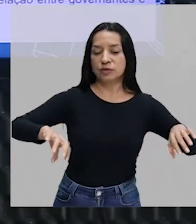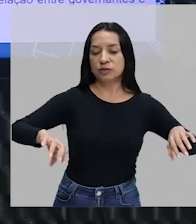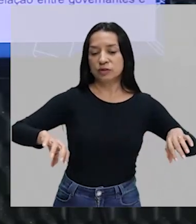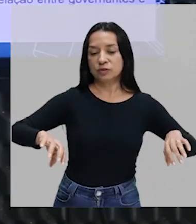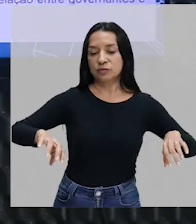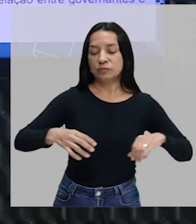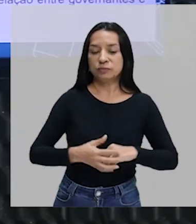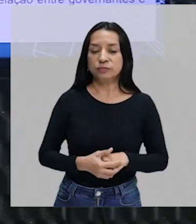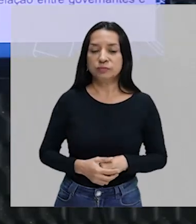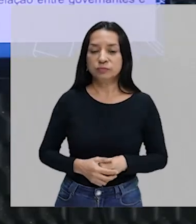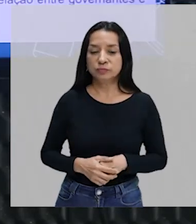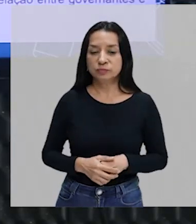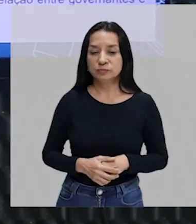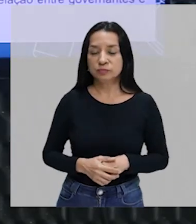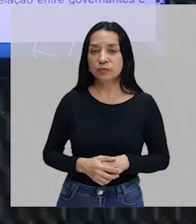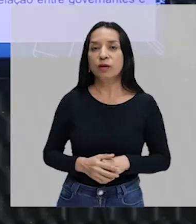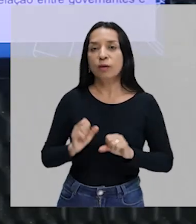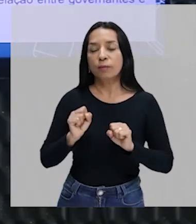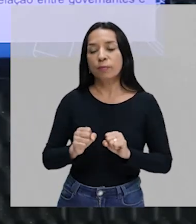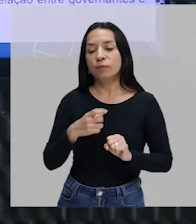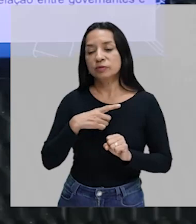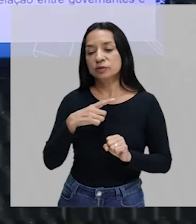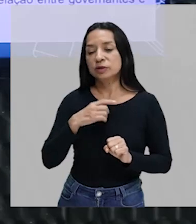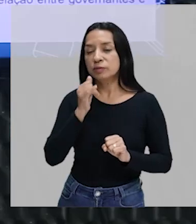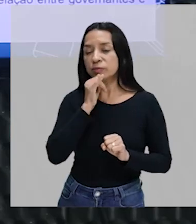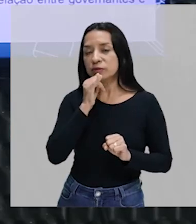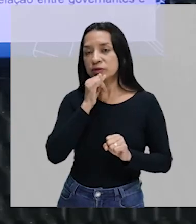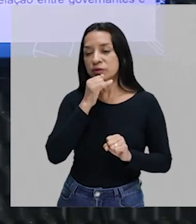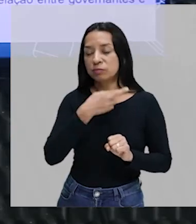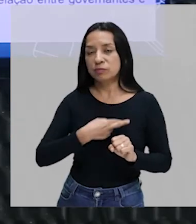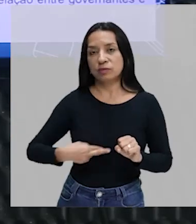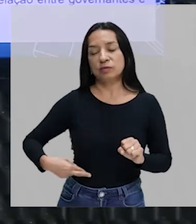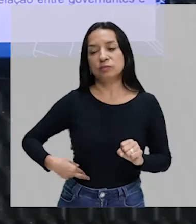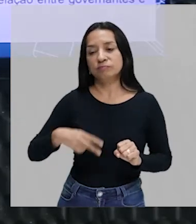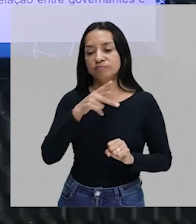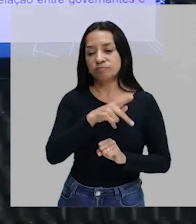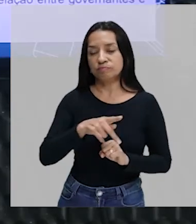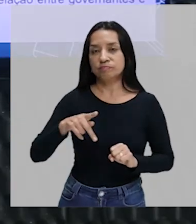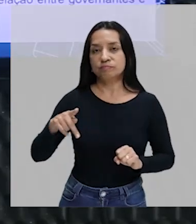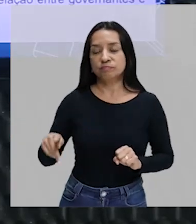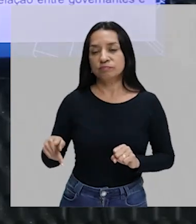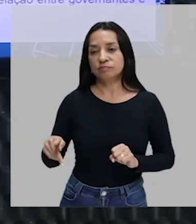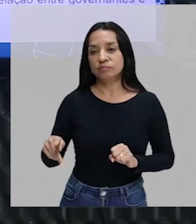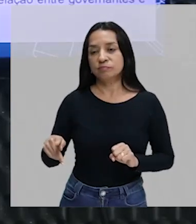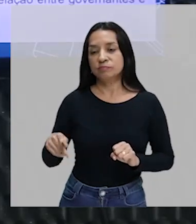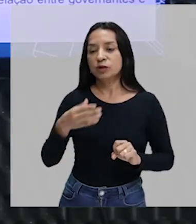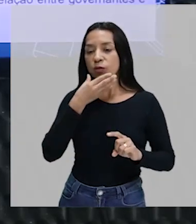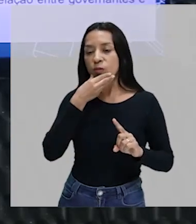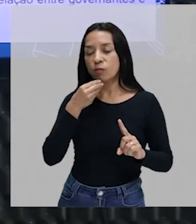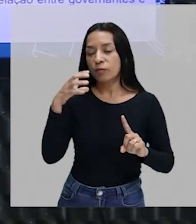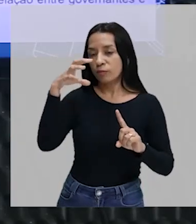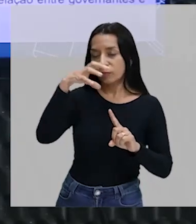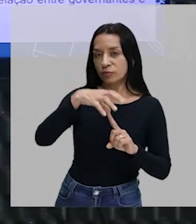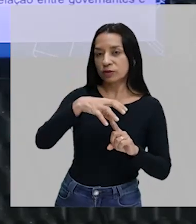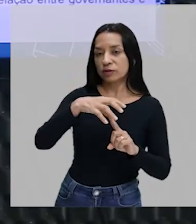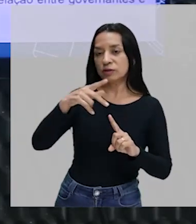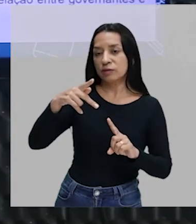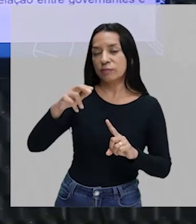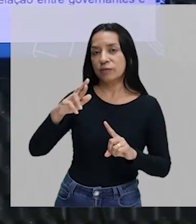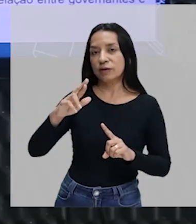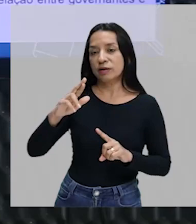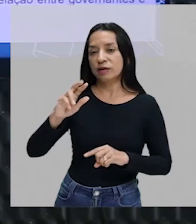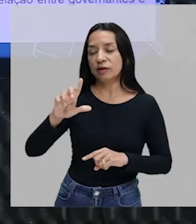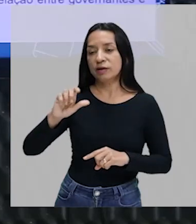está organizado. Então a gente pode ter, por exemplo, uma república presidencialista, uma monarquia parlamentarista e daí por